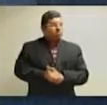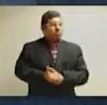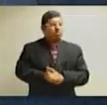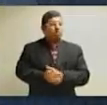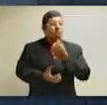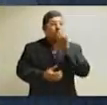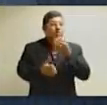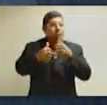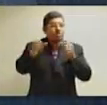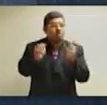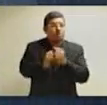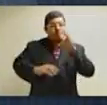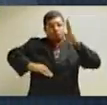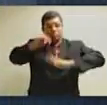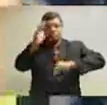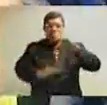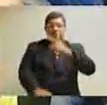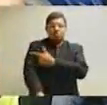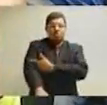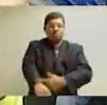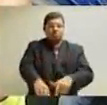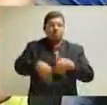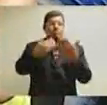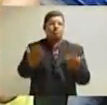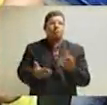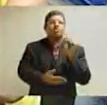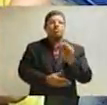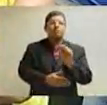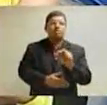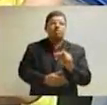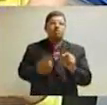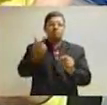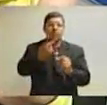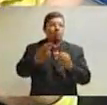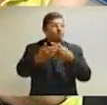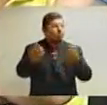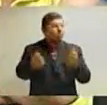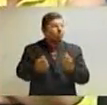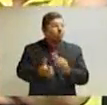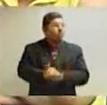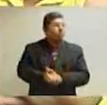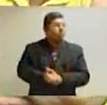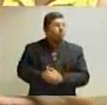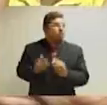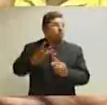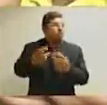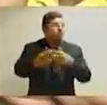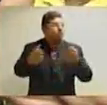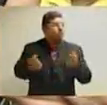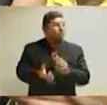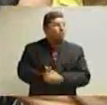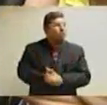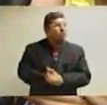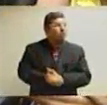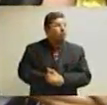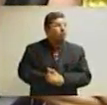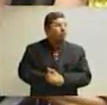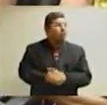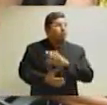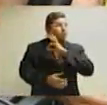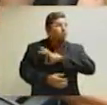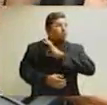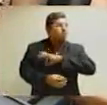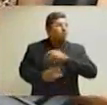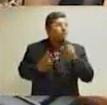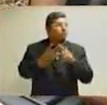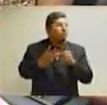o bem-estar do profissional de educação são duas coisas. 3 coisas. É o